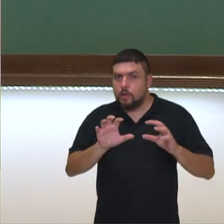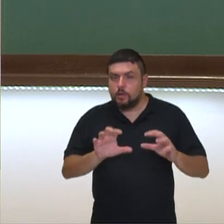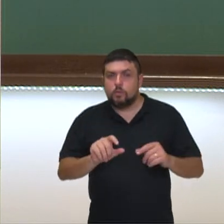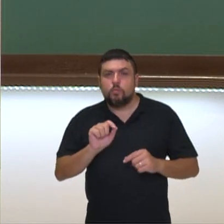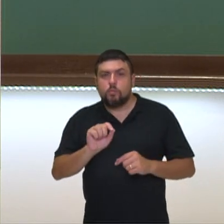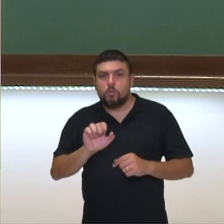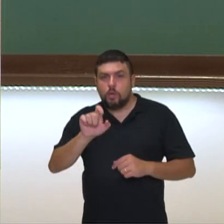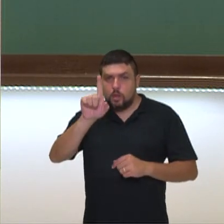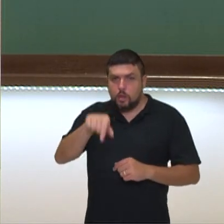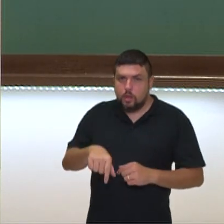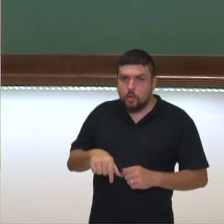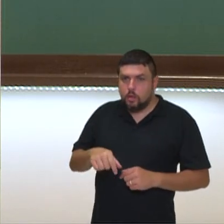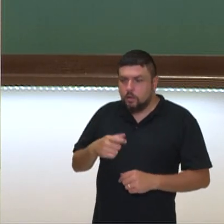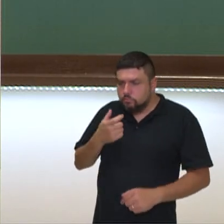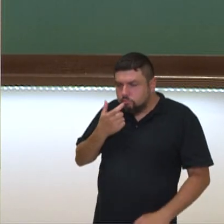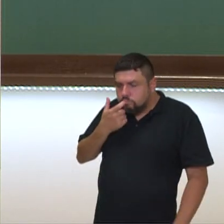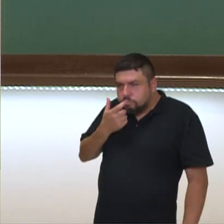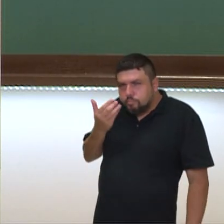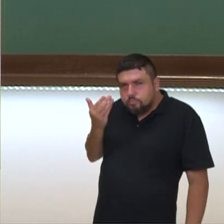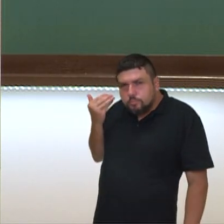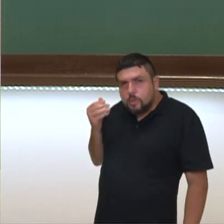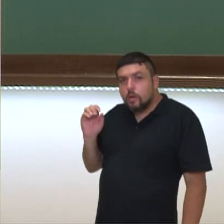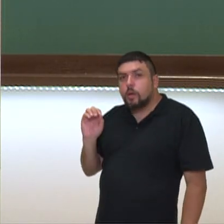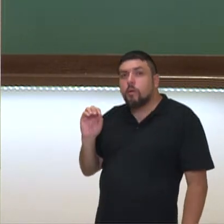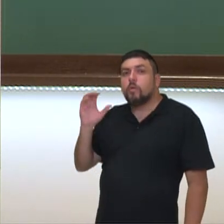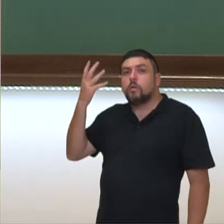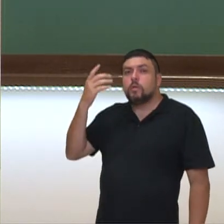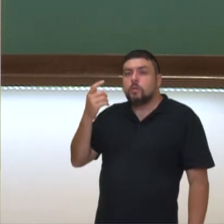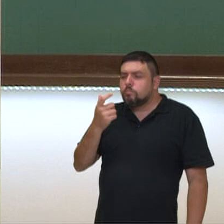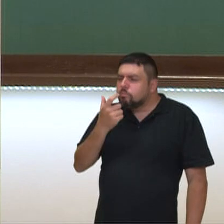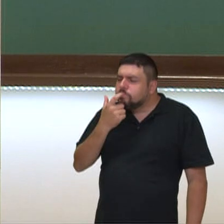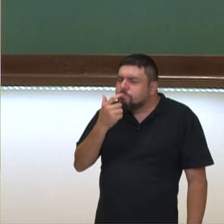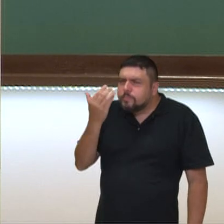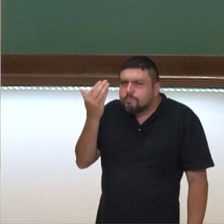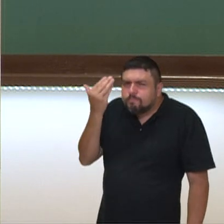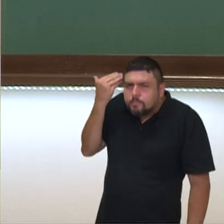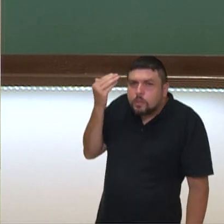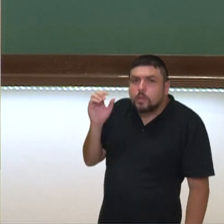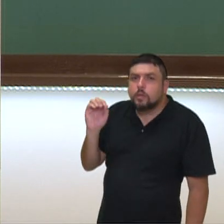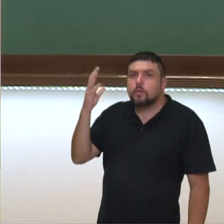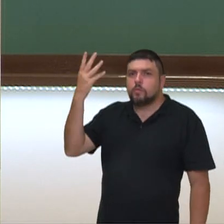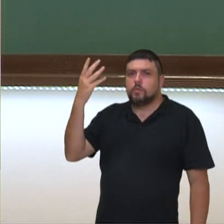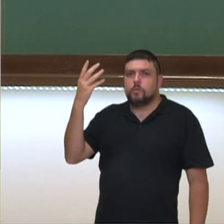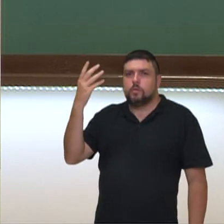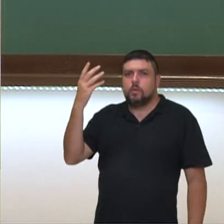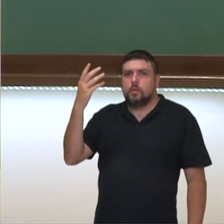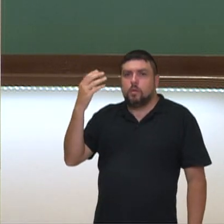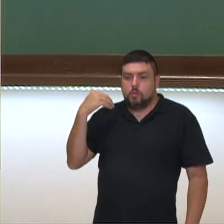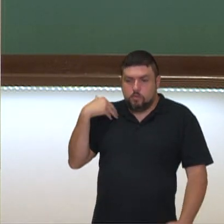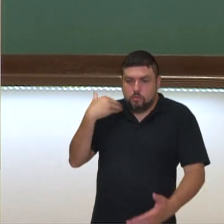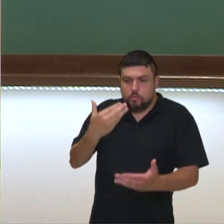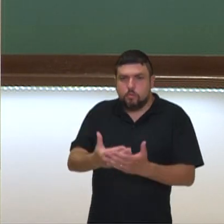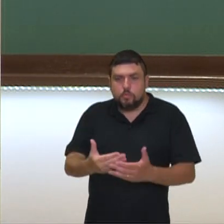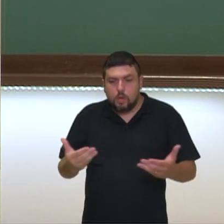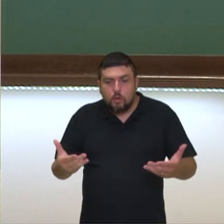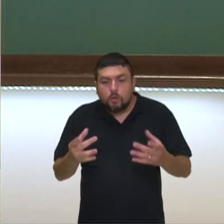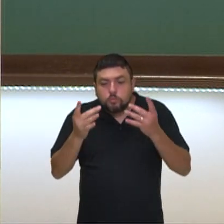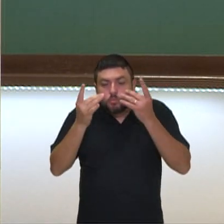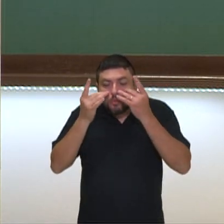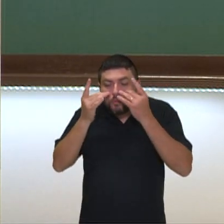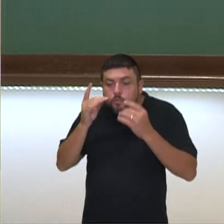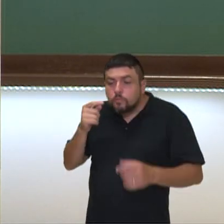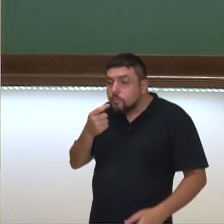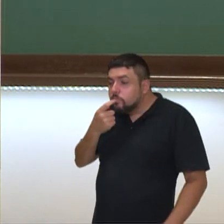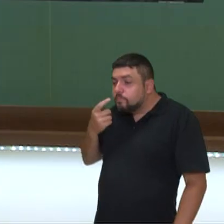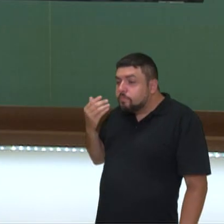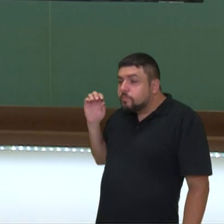ação, ela acabou de acontecer num passado muito recente. Você está vendo o resultado dela aqui no presente